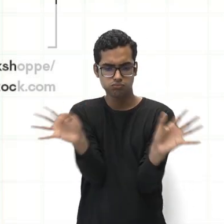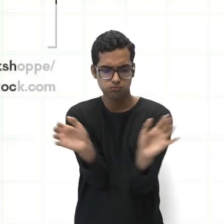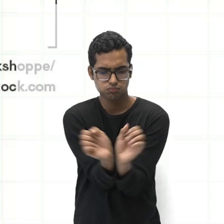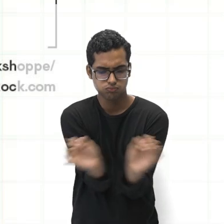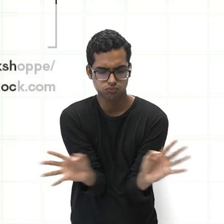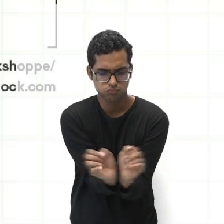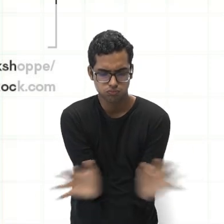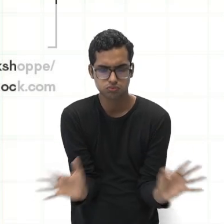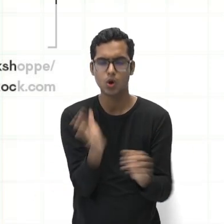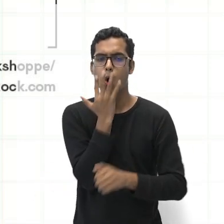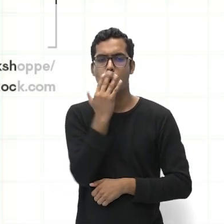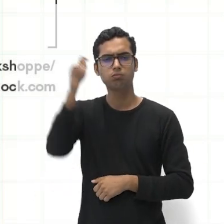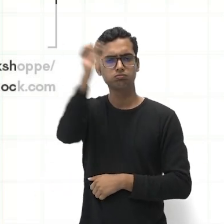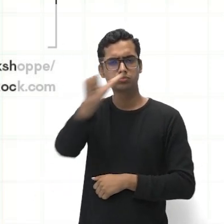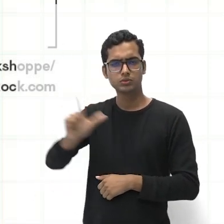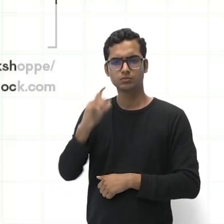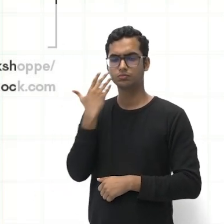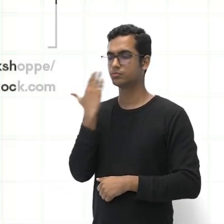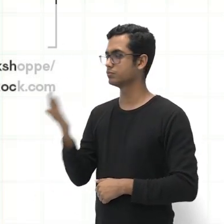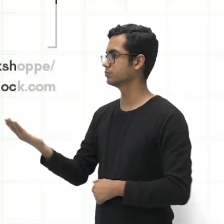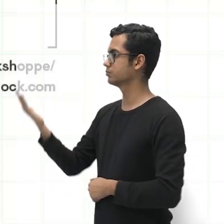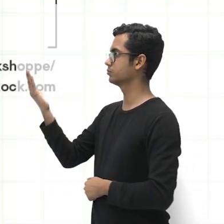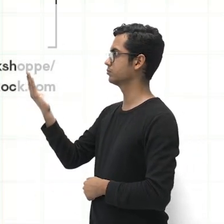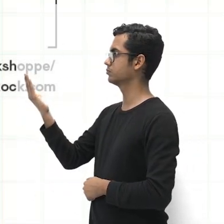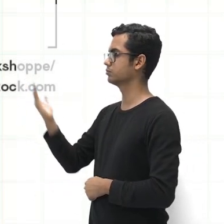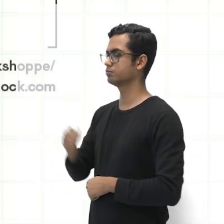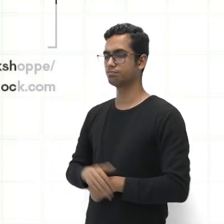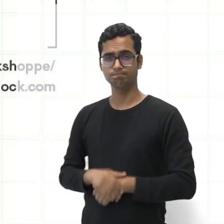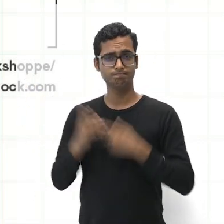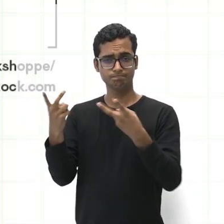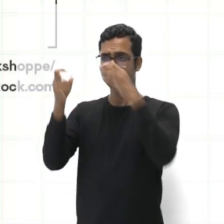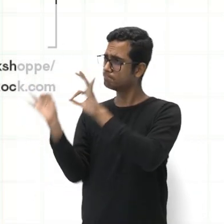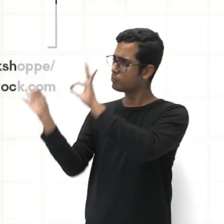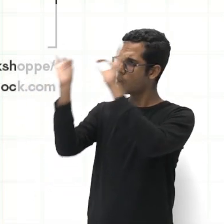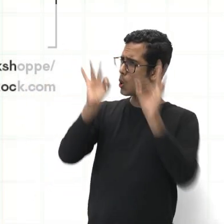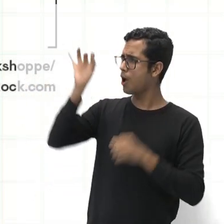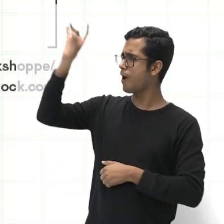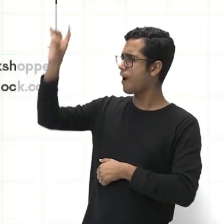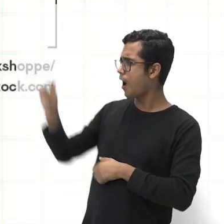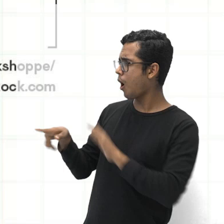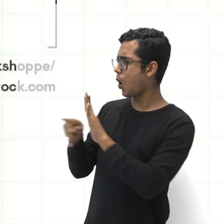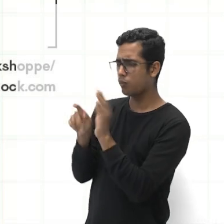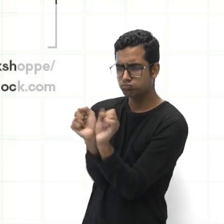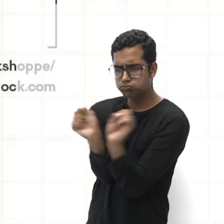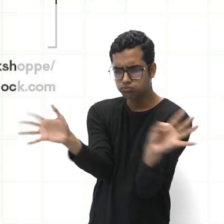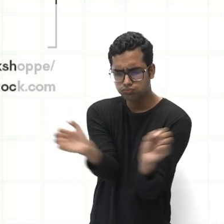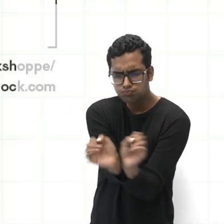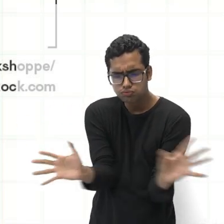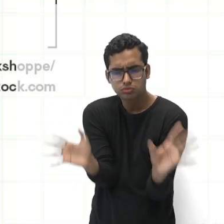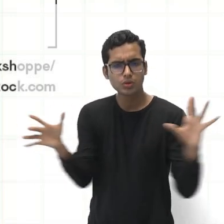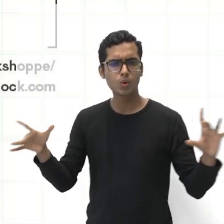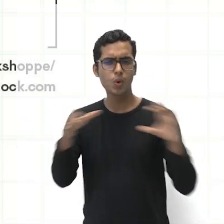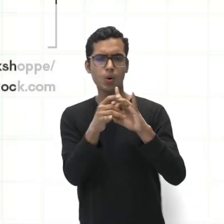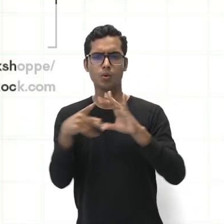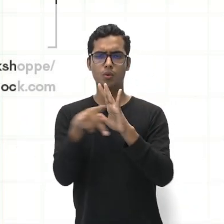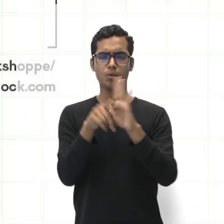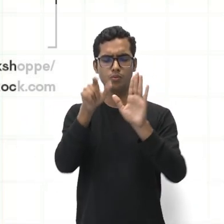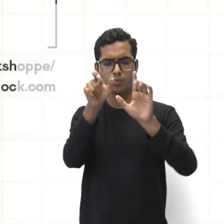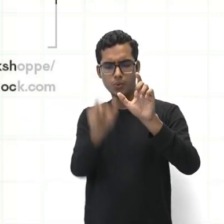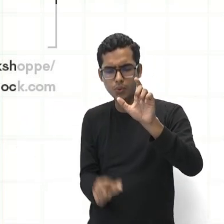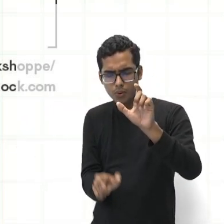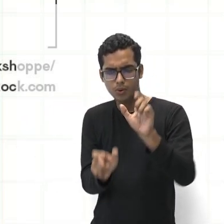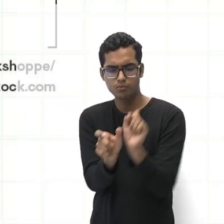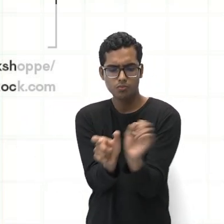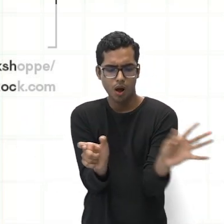de azul, tá? E vejam que cada ramificação dessa aqui é ligada diretamente à